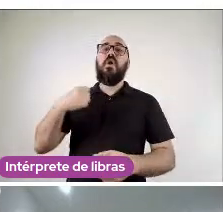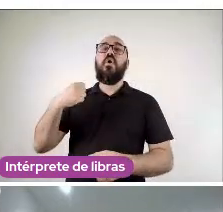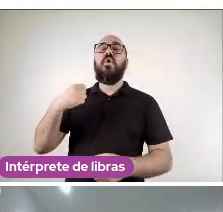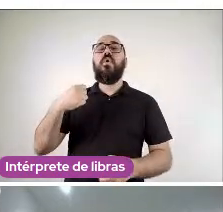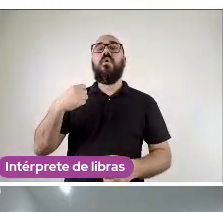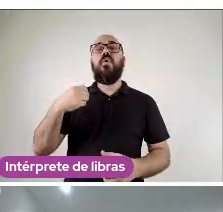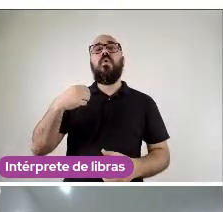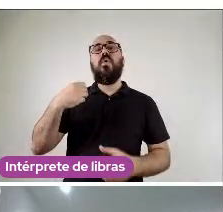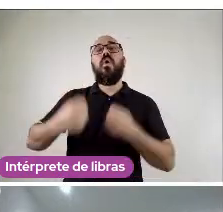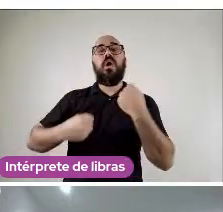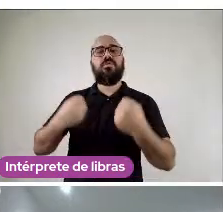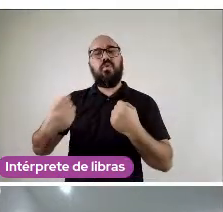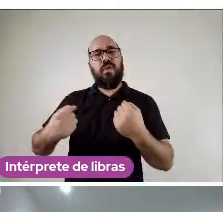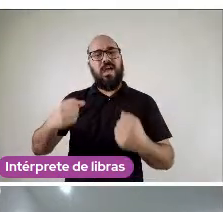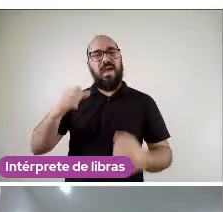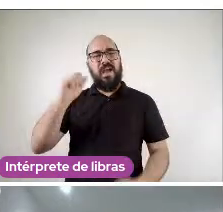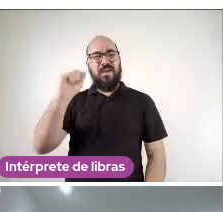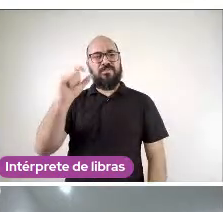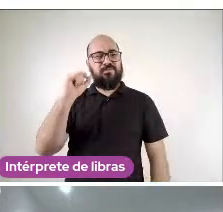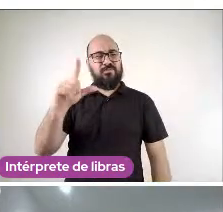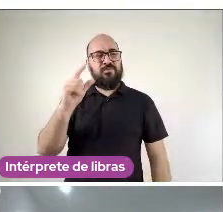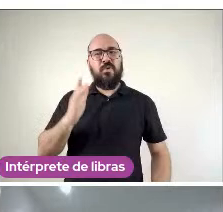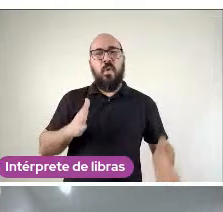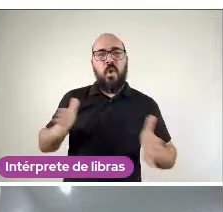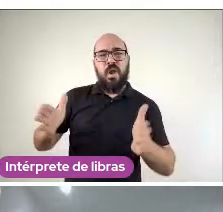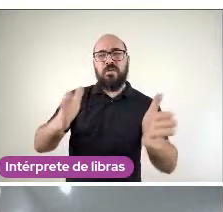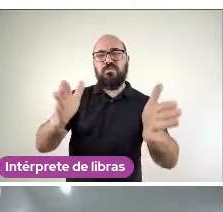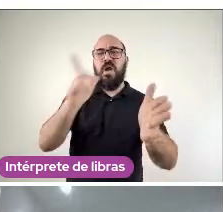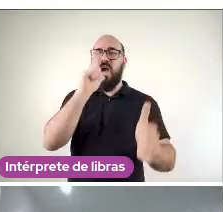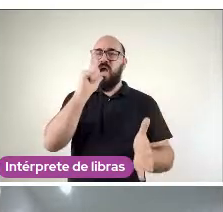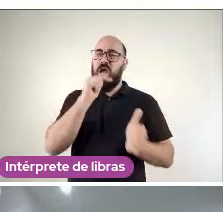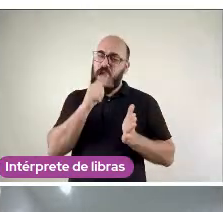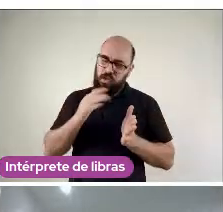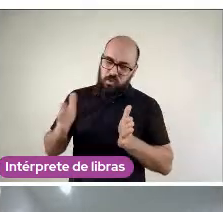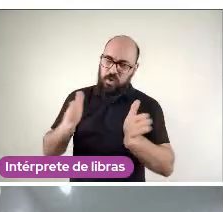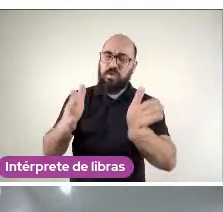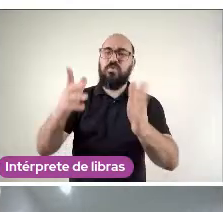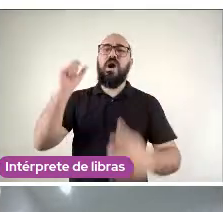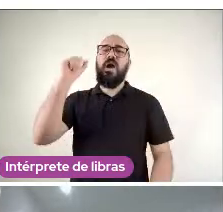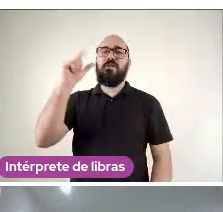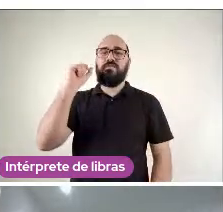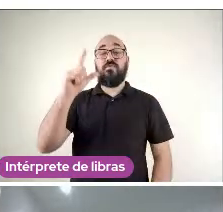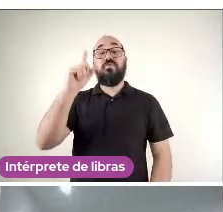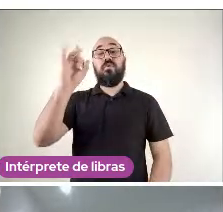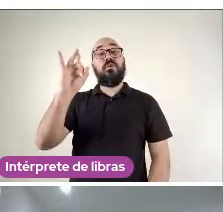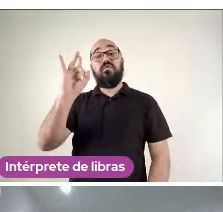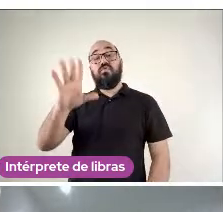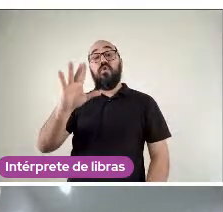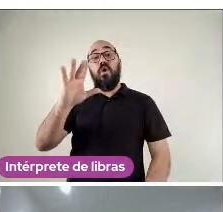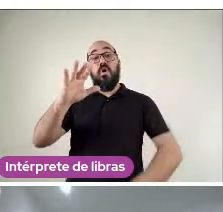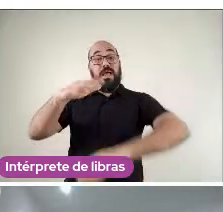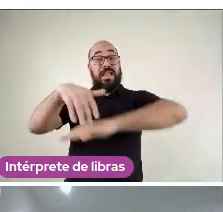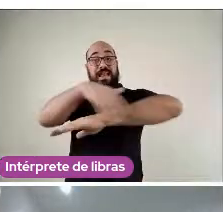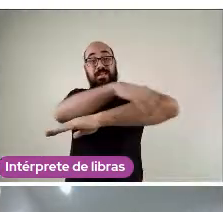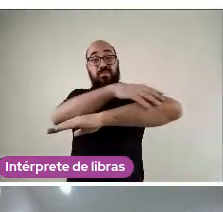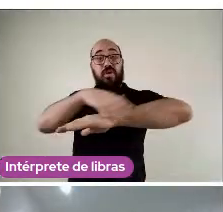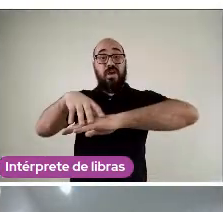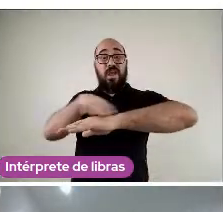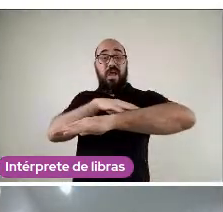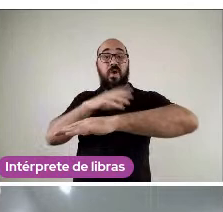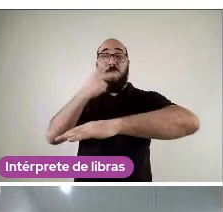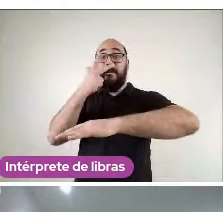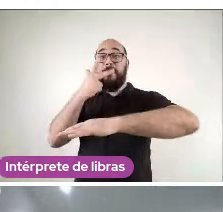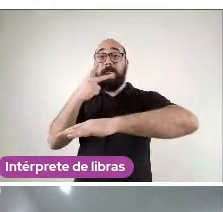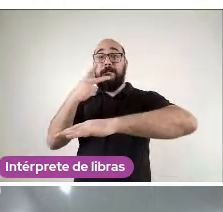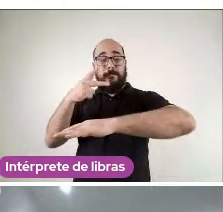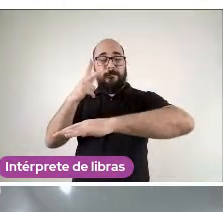azuis. Nessa parte dos corredores azuis estão contemplados não só o litoral oceânico e as baías, mas também toda a bacia